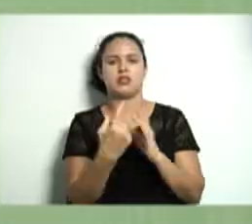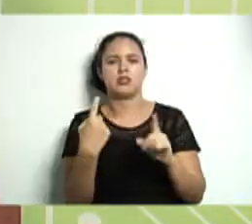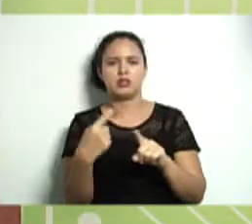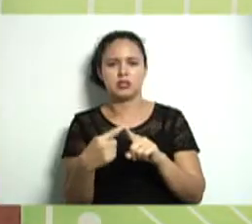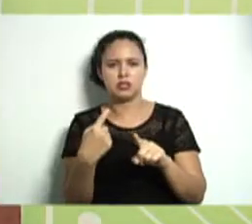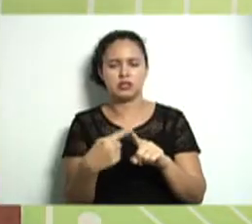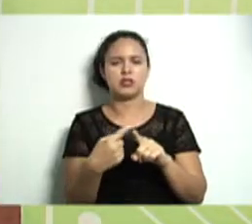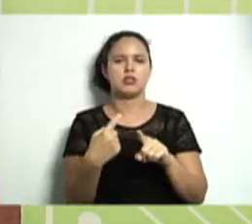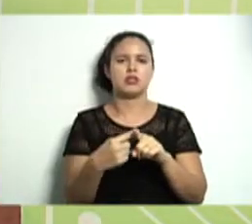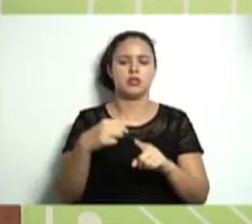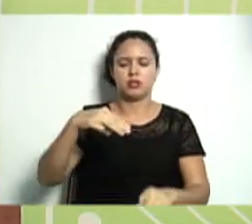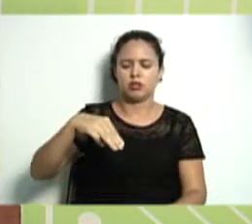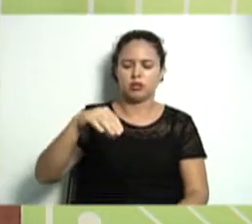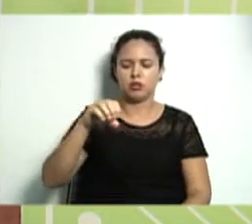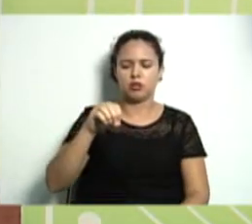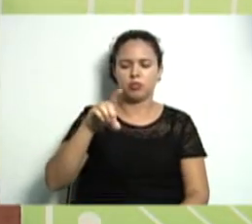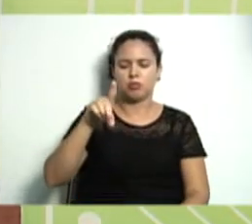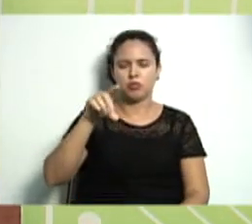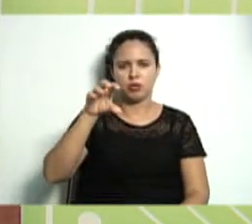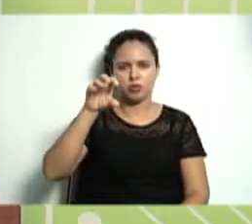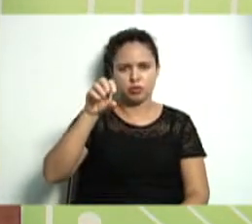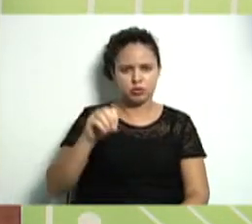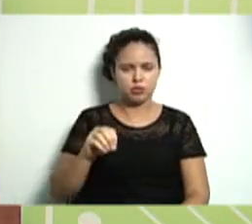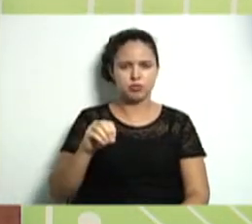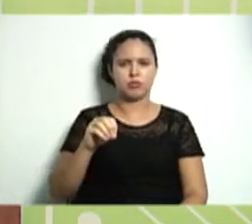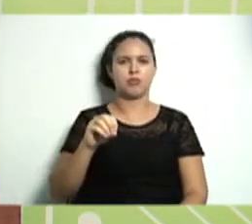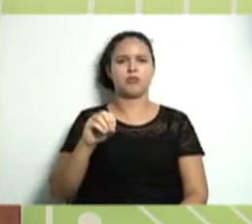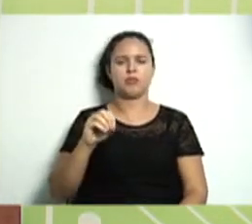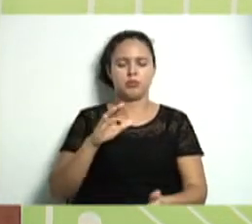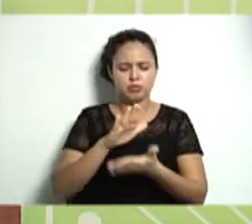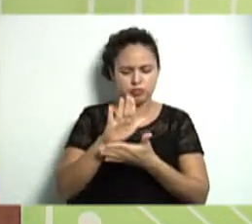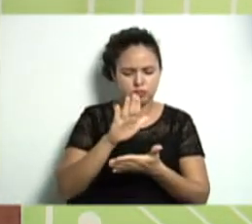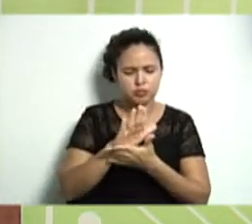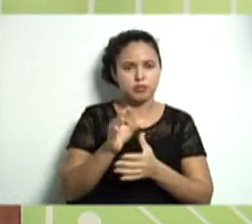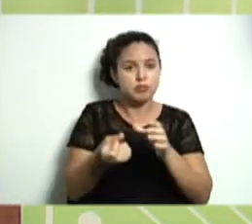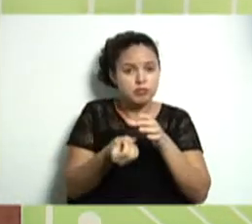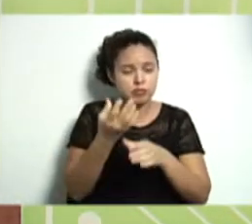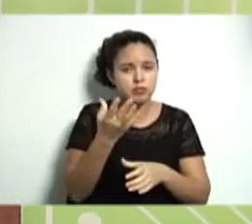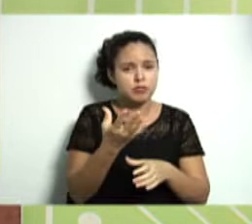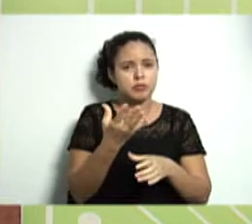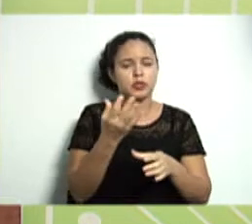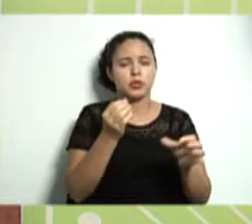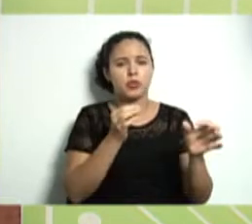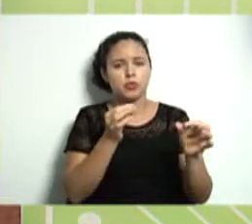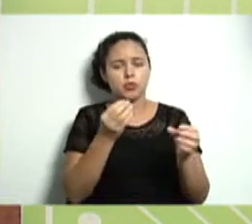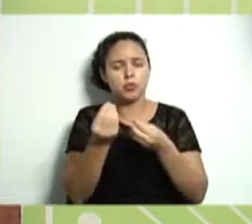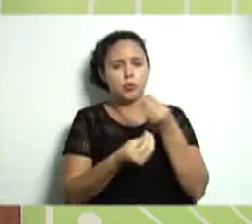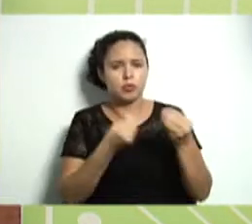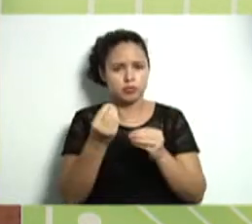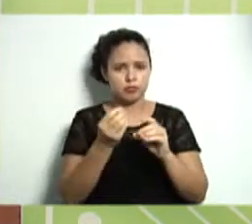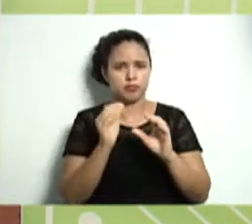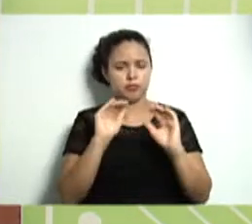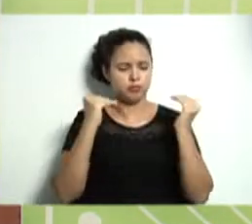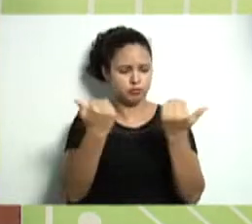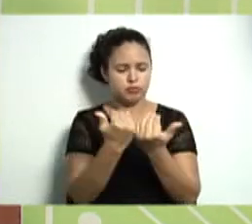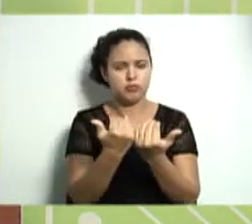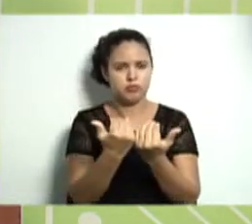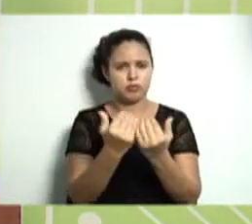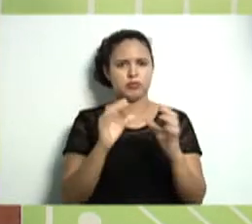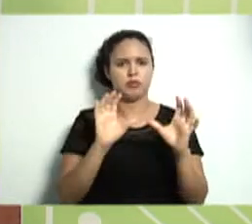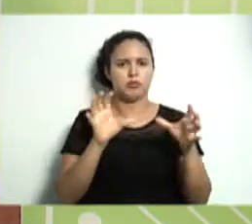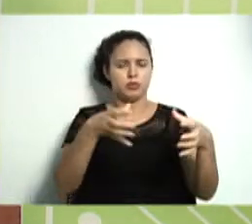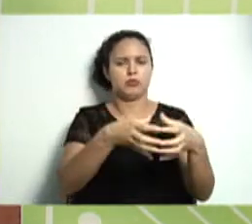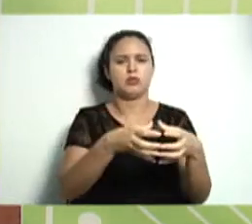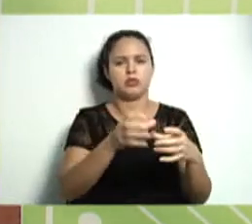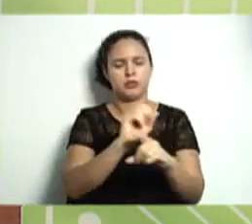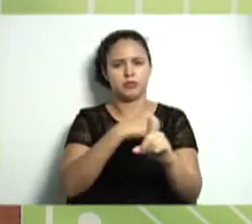de produção é a forma como as sociedades humanas se organizaram em um determinado período do tempo para produzir os